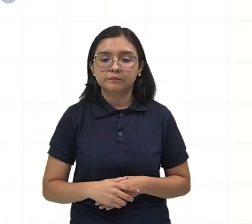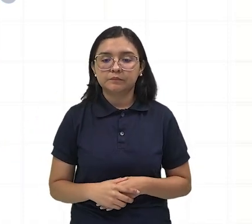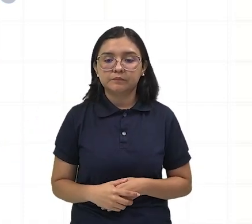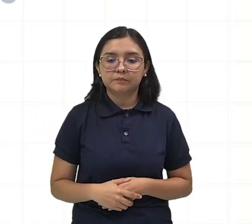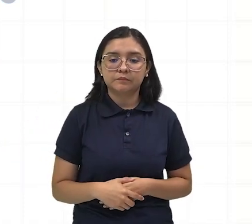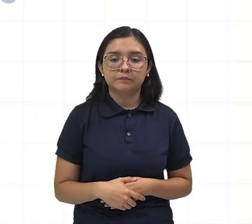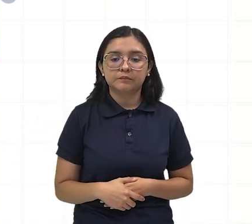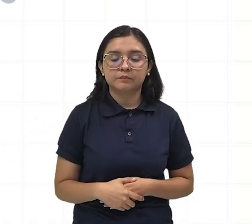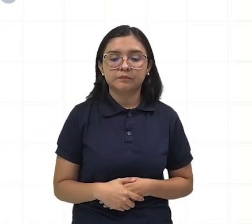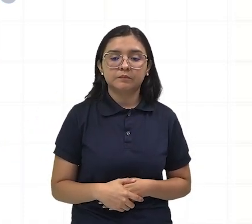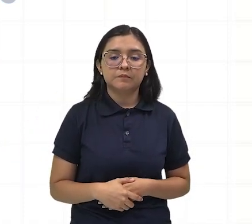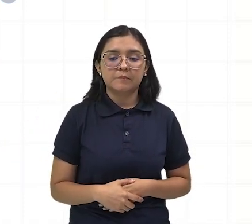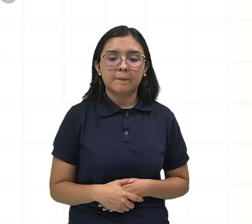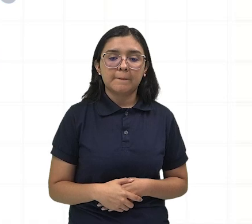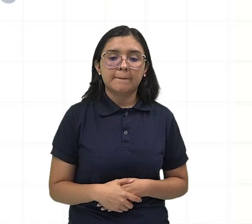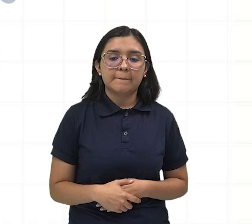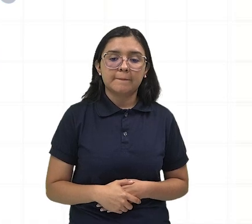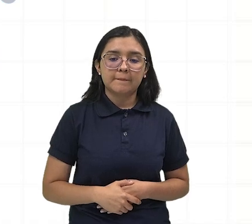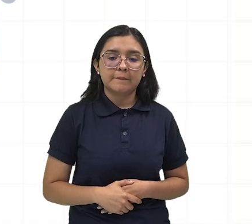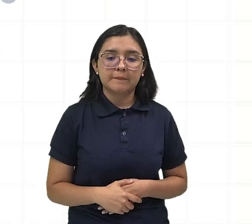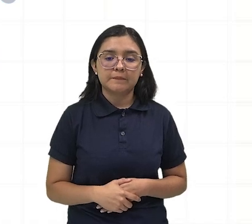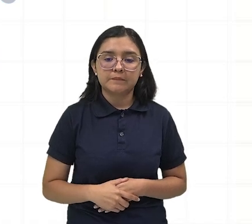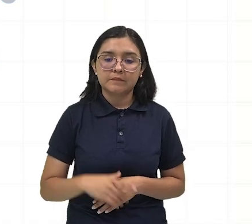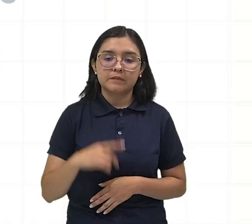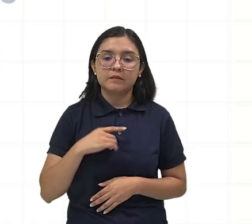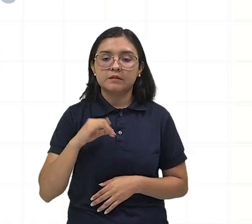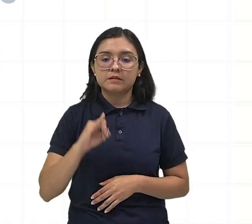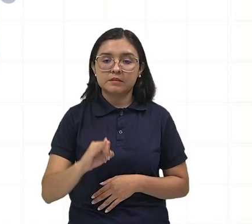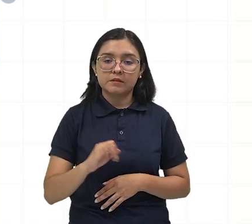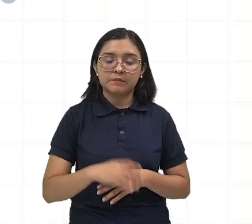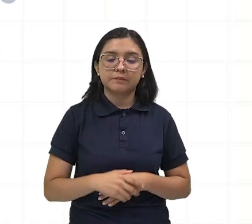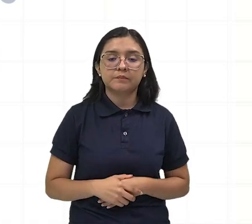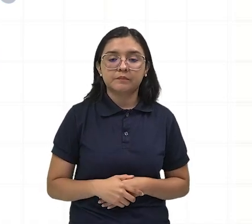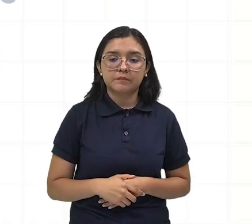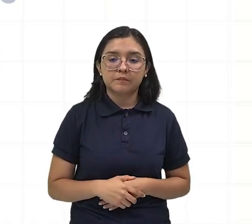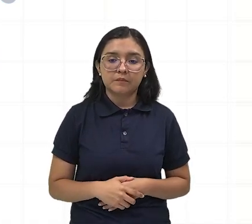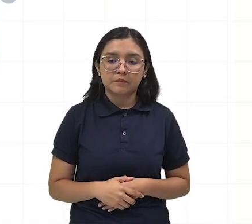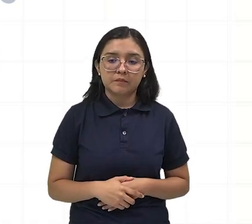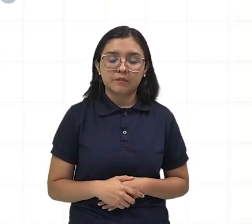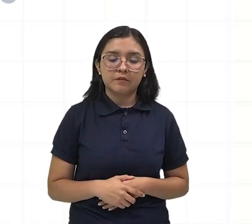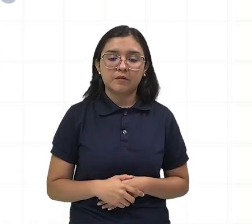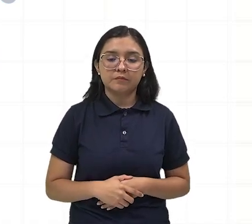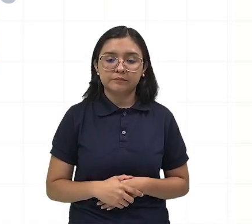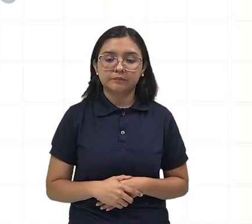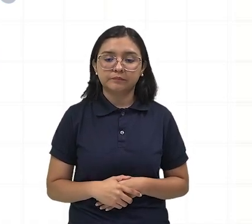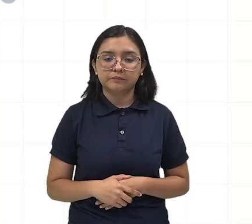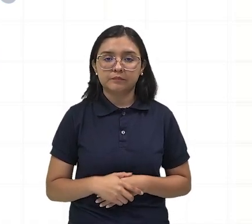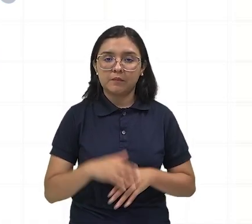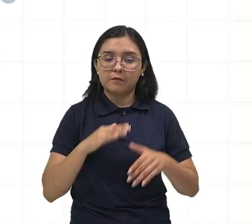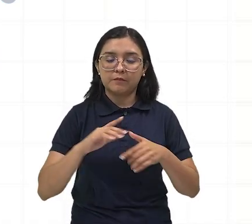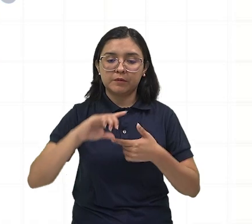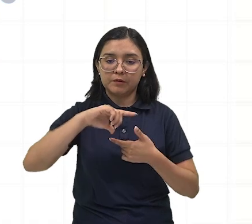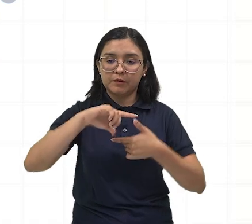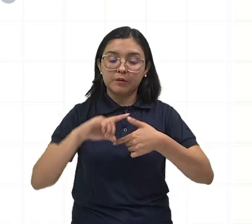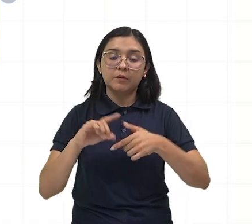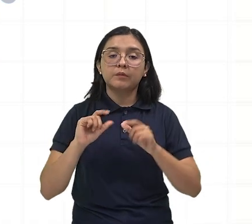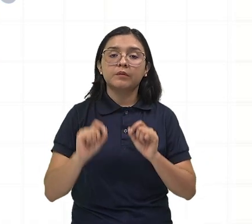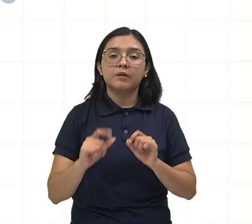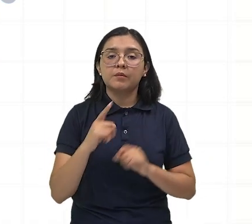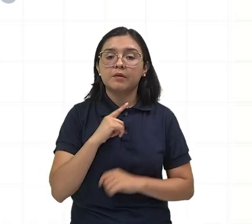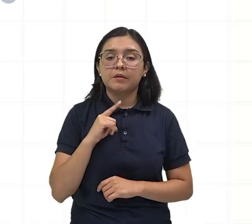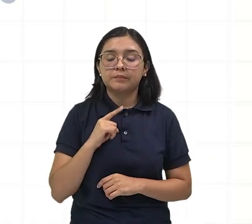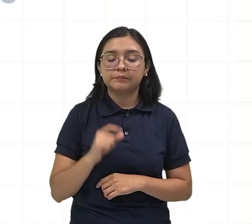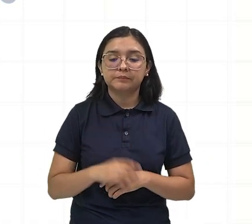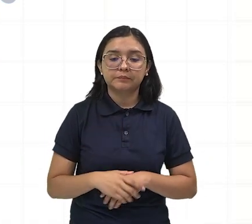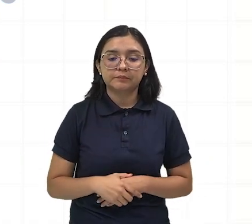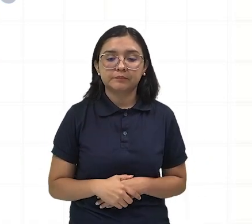retângulo, fizemos aqui uma revolução, né? Girar ele, nós vamos,